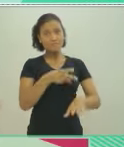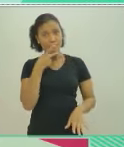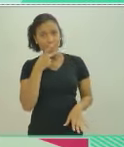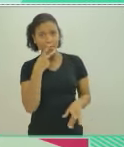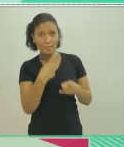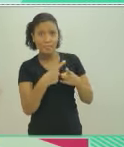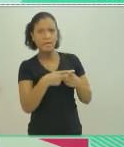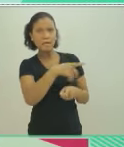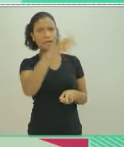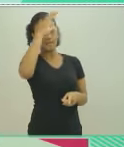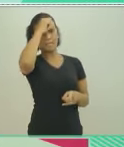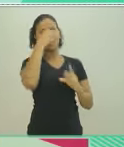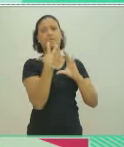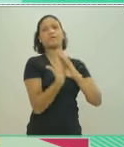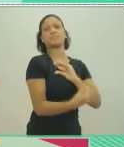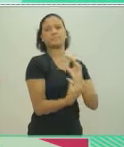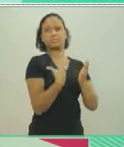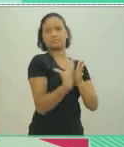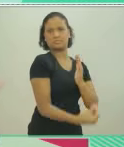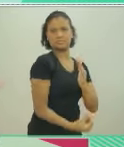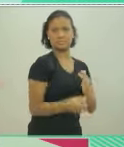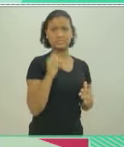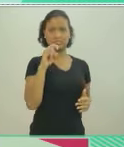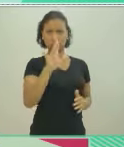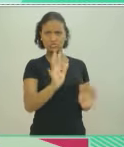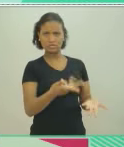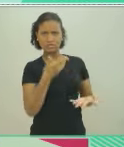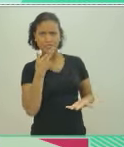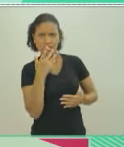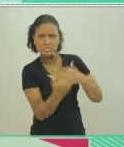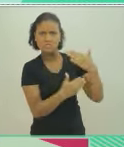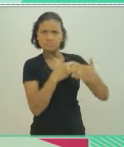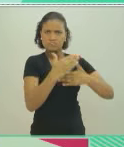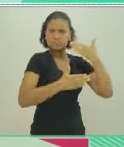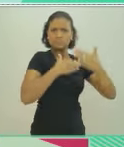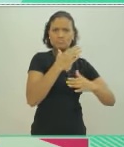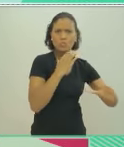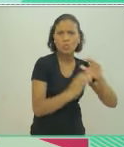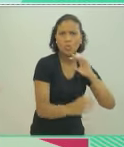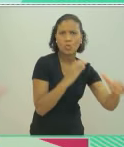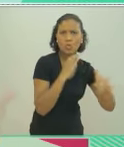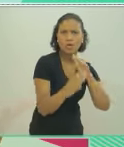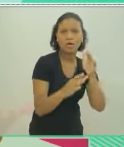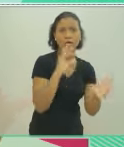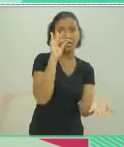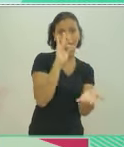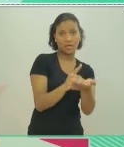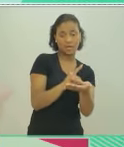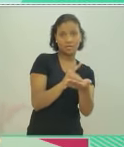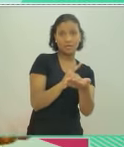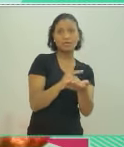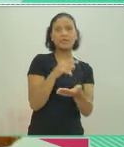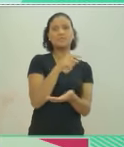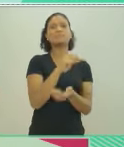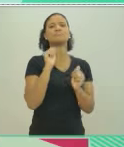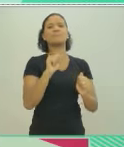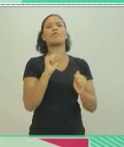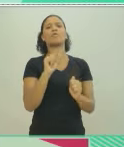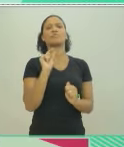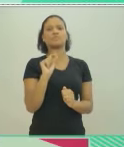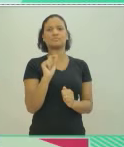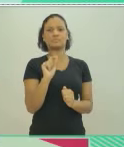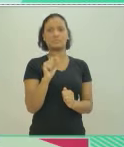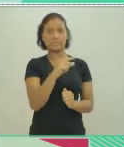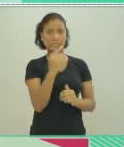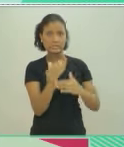comunicativo. Então, na realidade, ele é um passo a passo, o tratamento, onde você tem a lógica das coisas. O desenvolvimento tem lógica. Ninguém